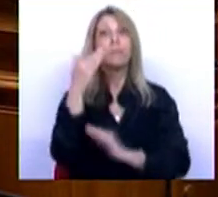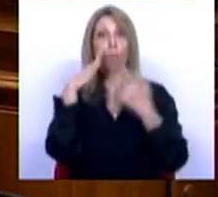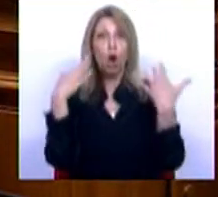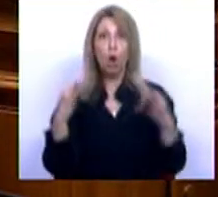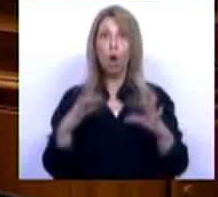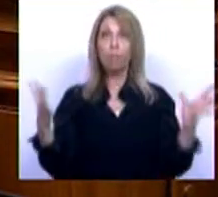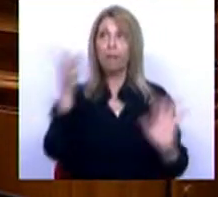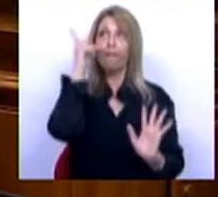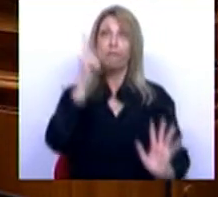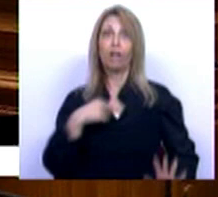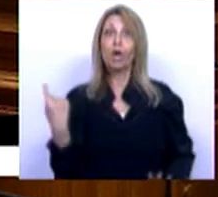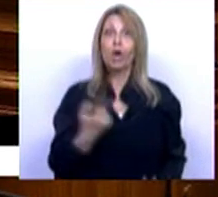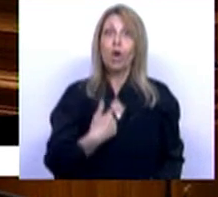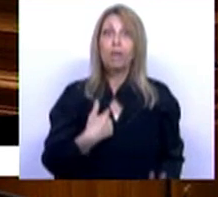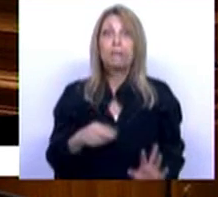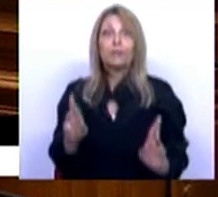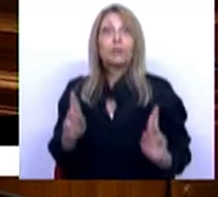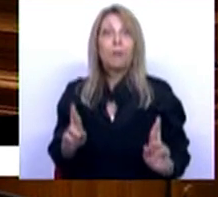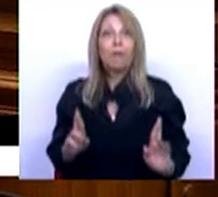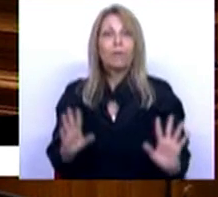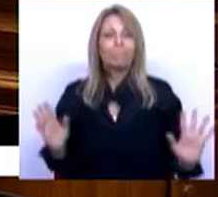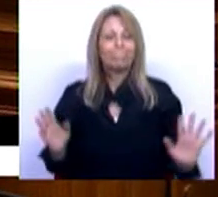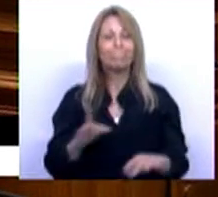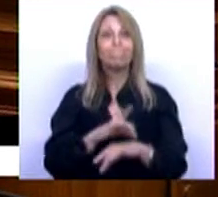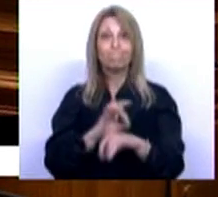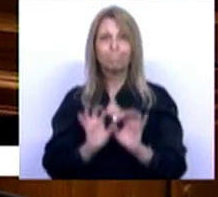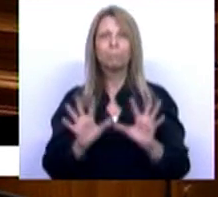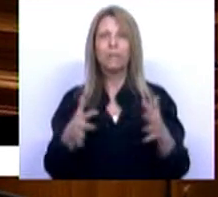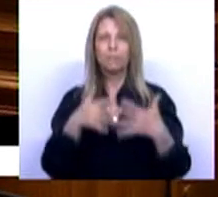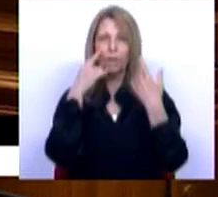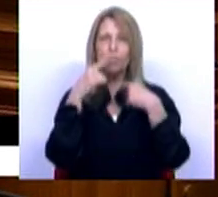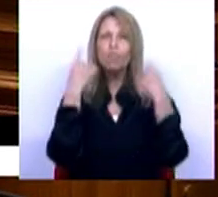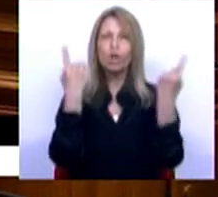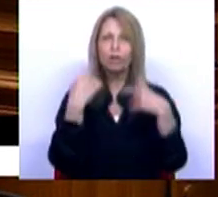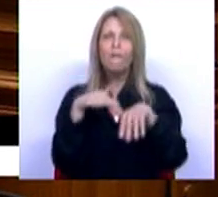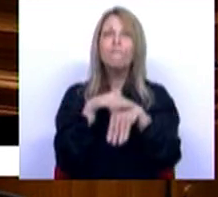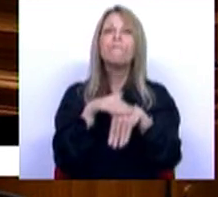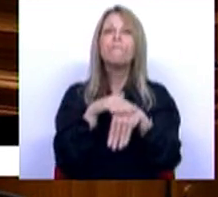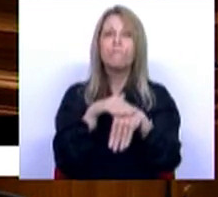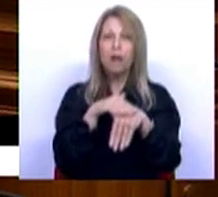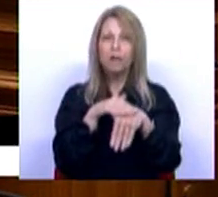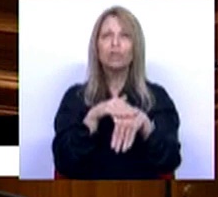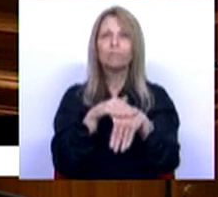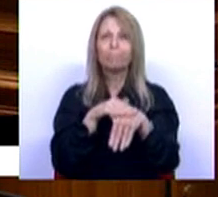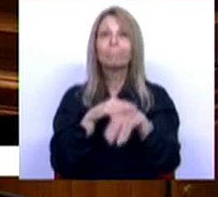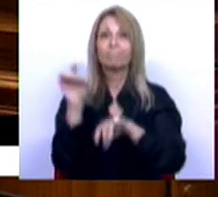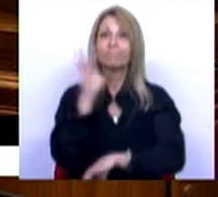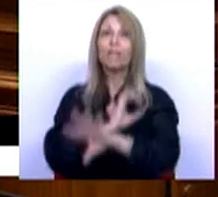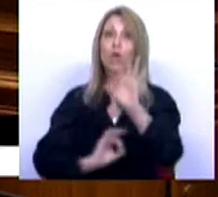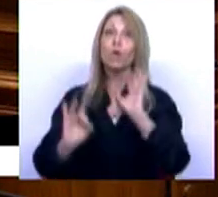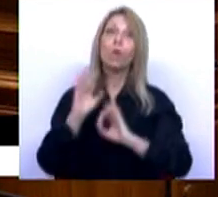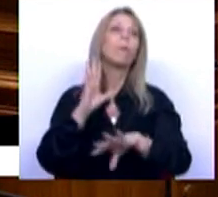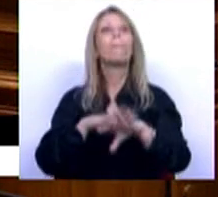das nossas vidas. Uma pandemia que mostrou a vulnerabilidade da Europa, resultante da